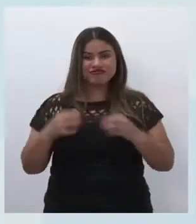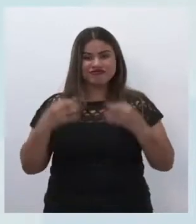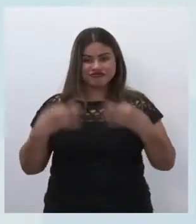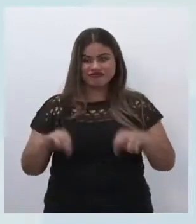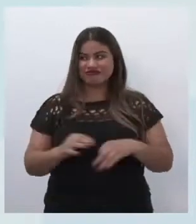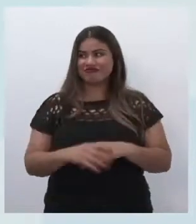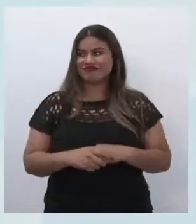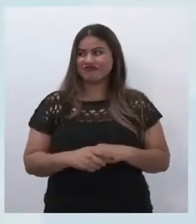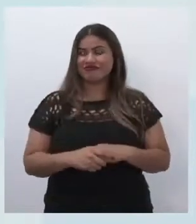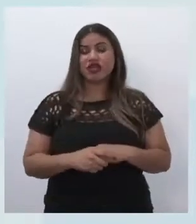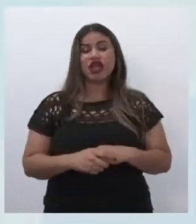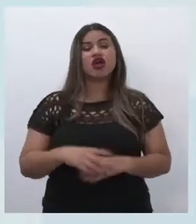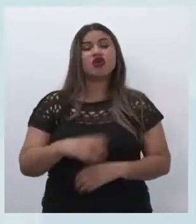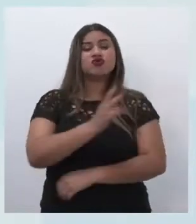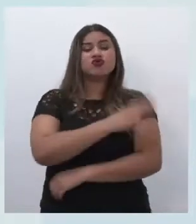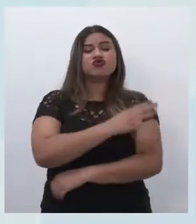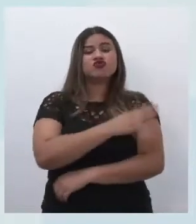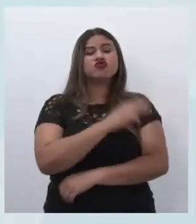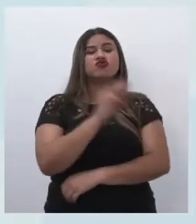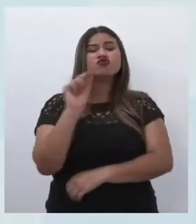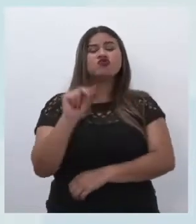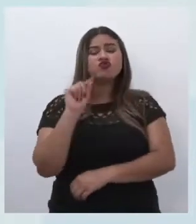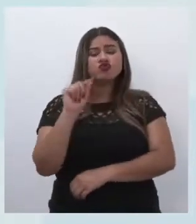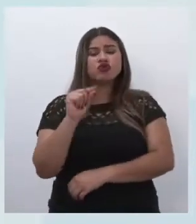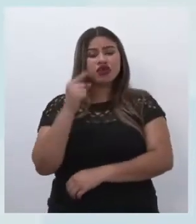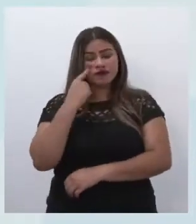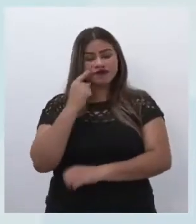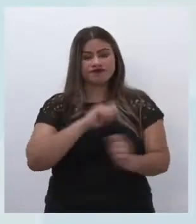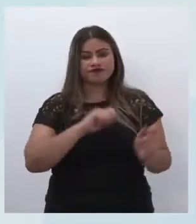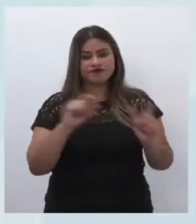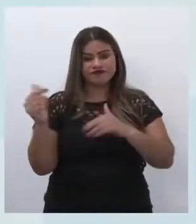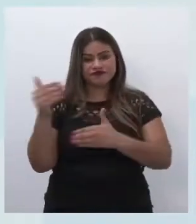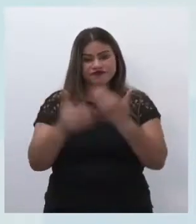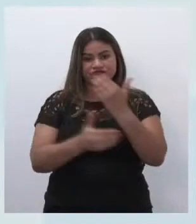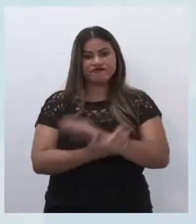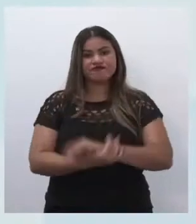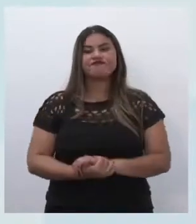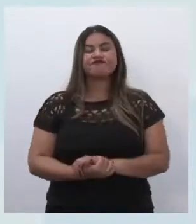para o terceiro ano, Lourdes, o que a gente trouxe?